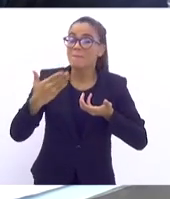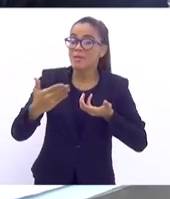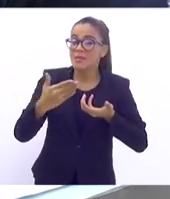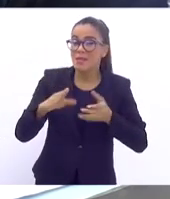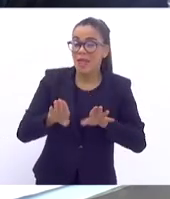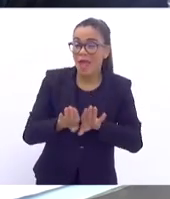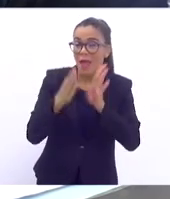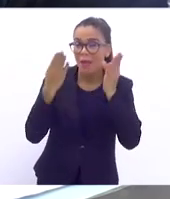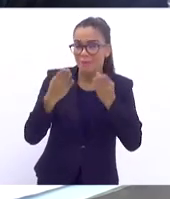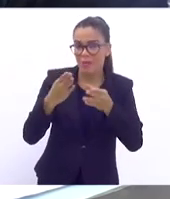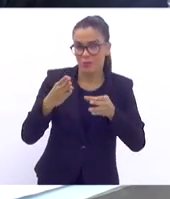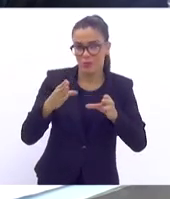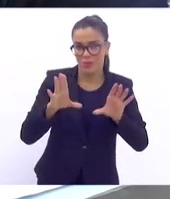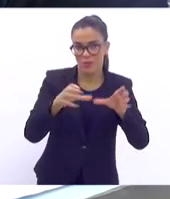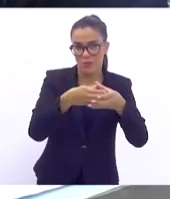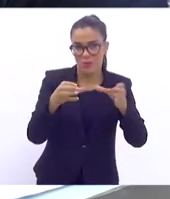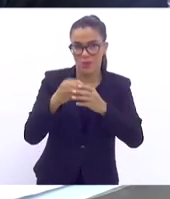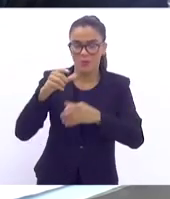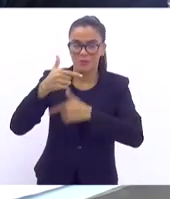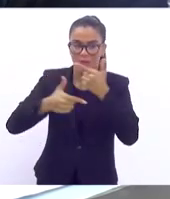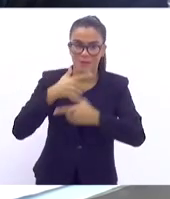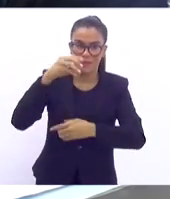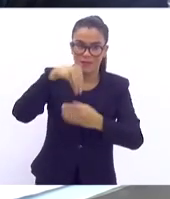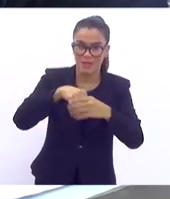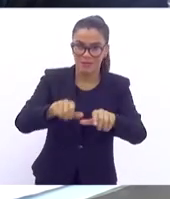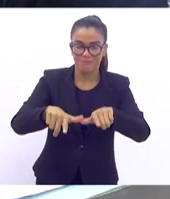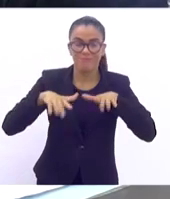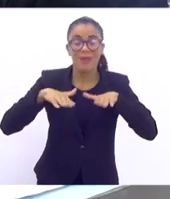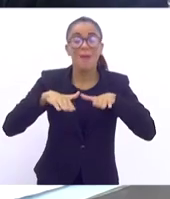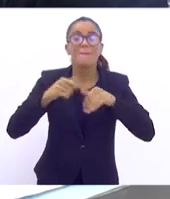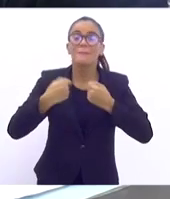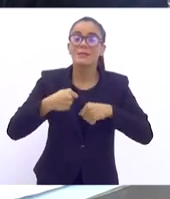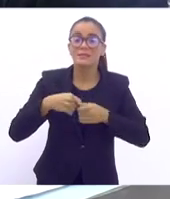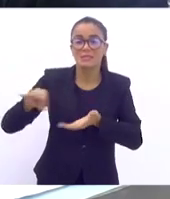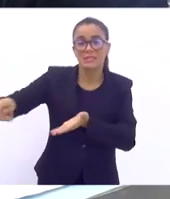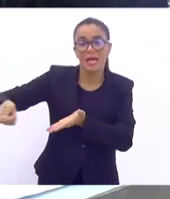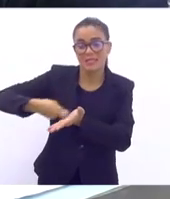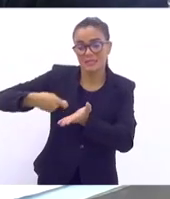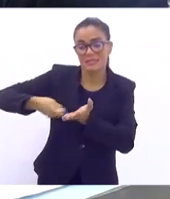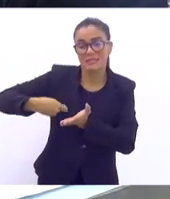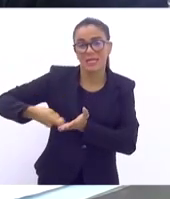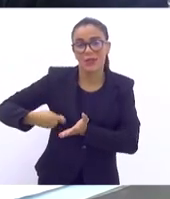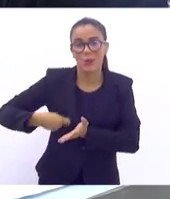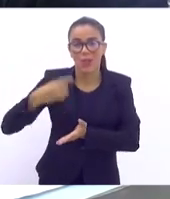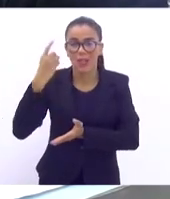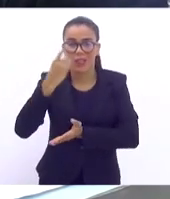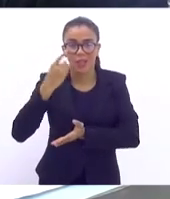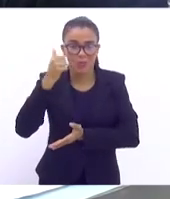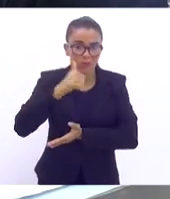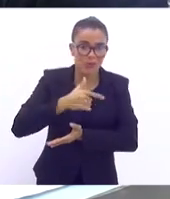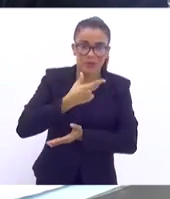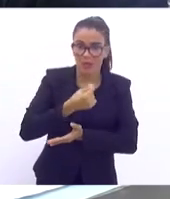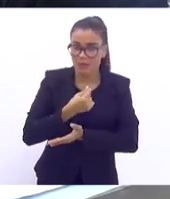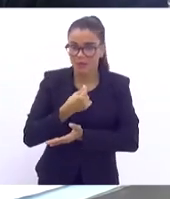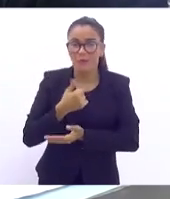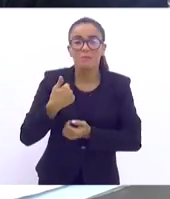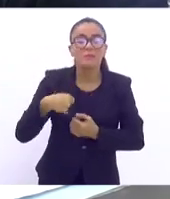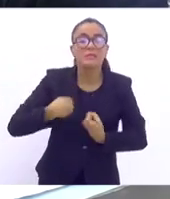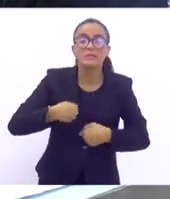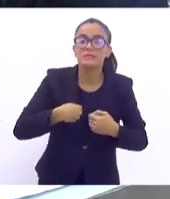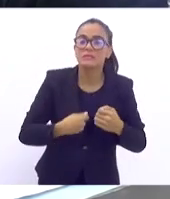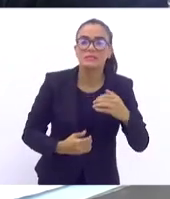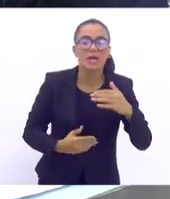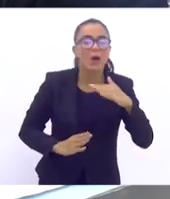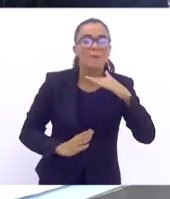um ter assinaturas dos deputados e deputados então há uma regra institucional de necessidade de 171